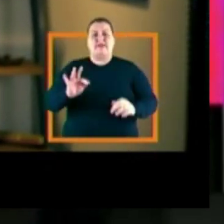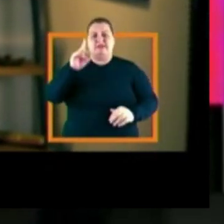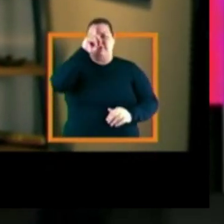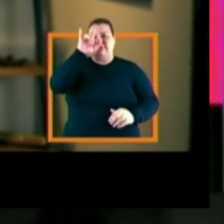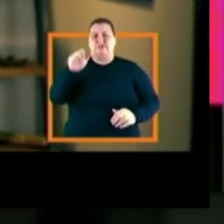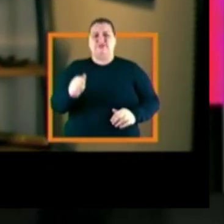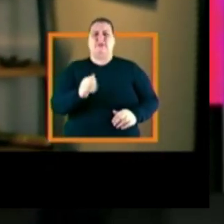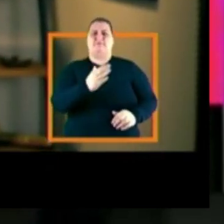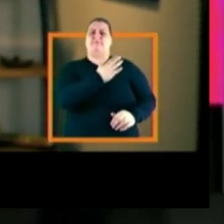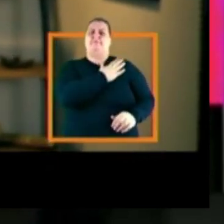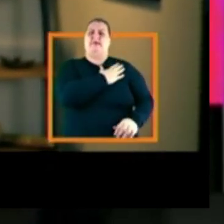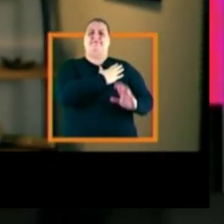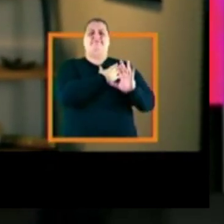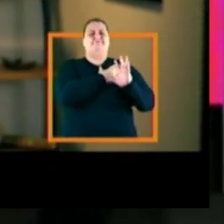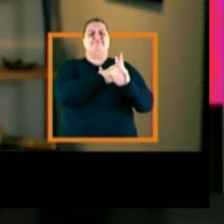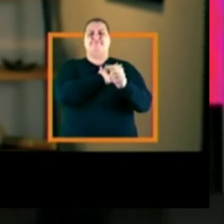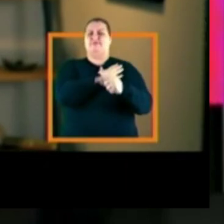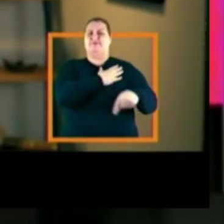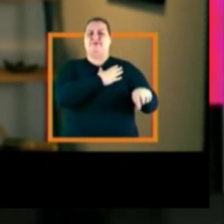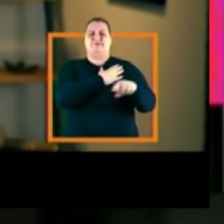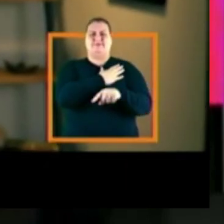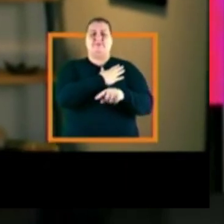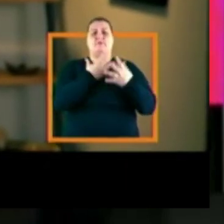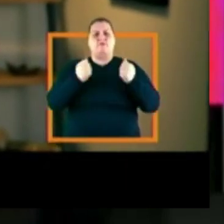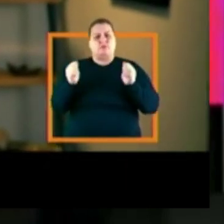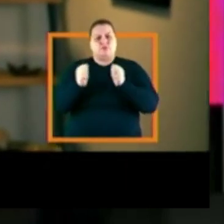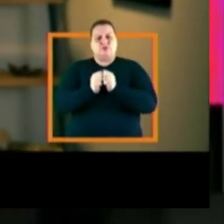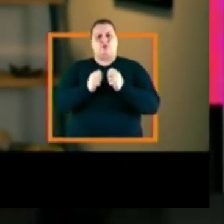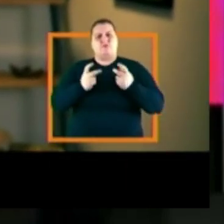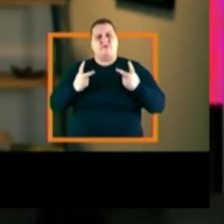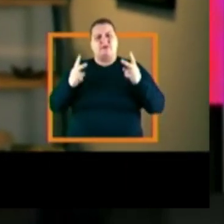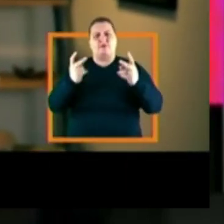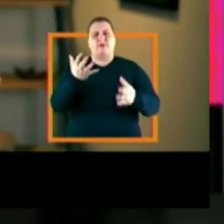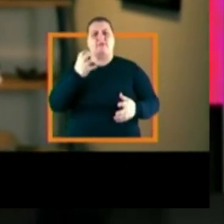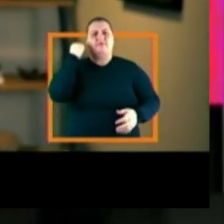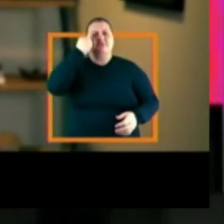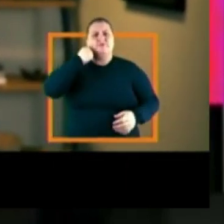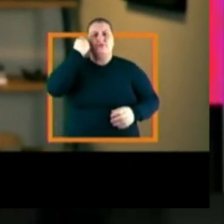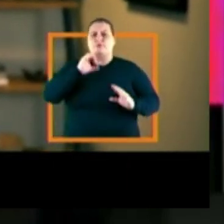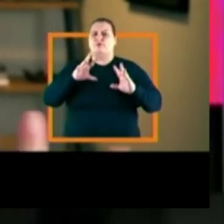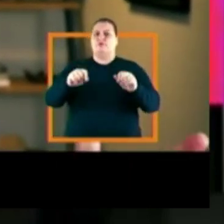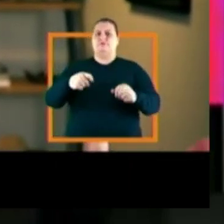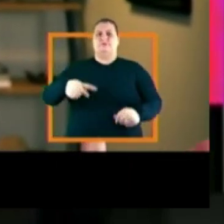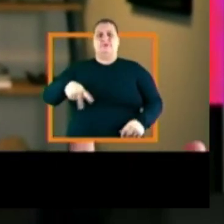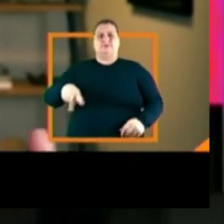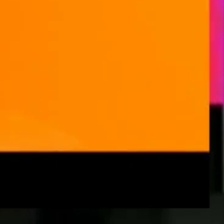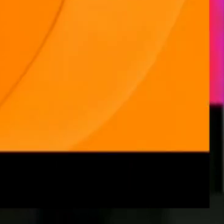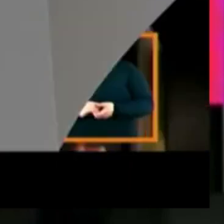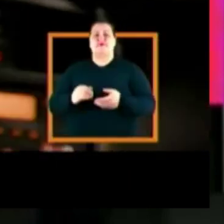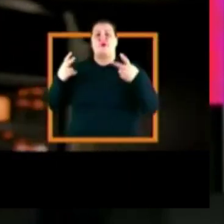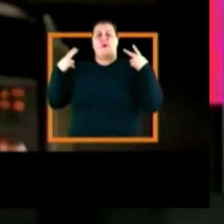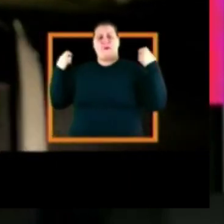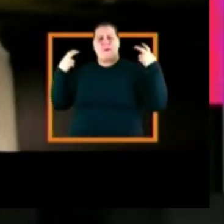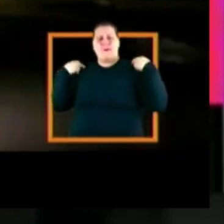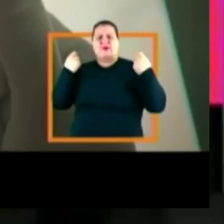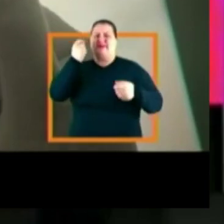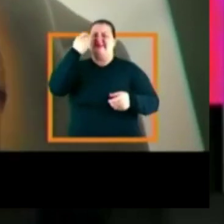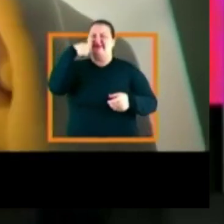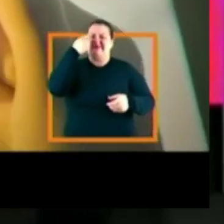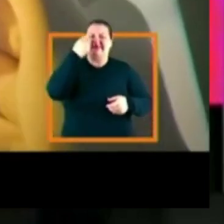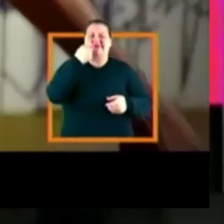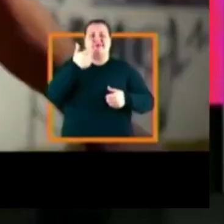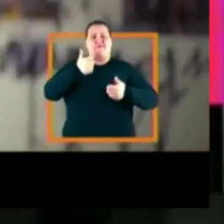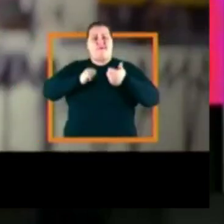Feliz Dia da Pátria para todos nós. E vamos juntos à vitória. Eu quero ser o senador de todos os paulistas. Do motorista,